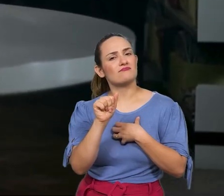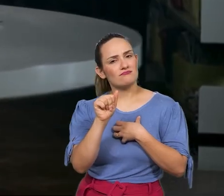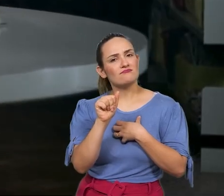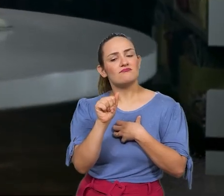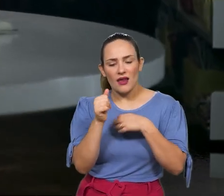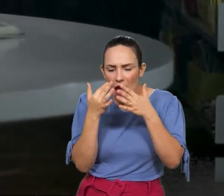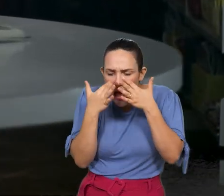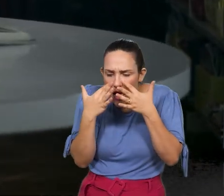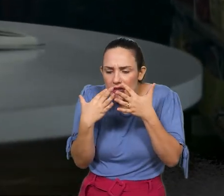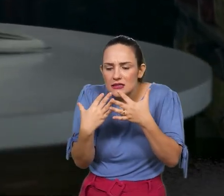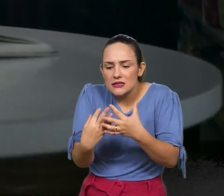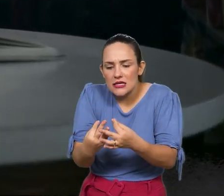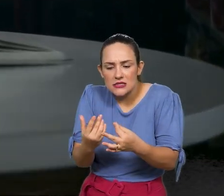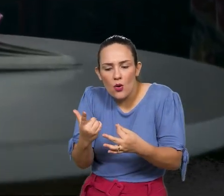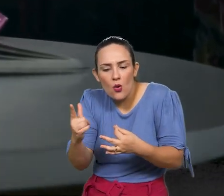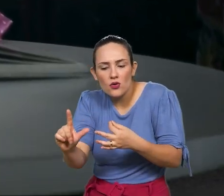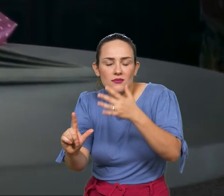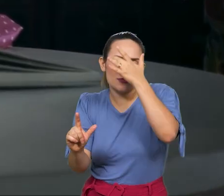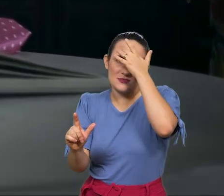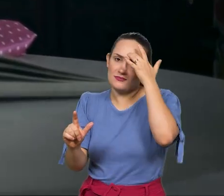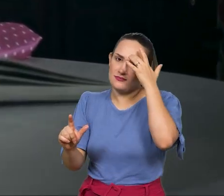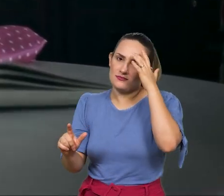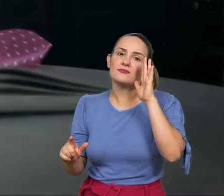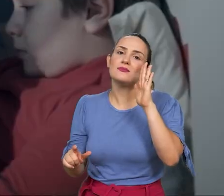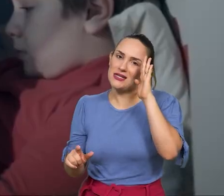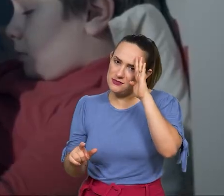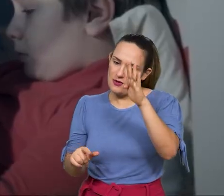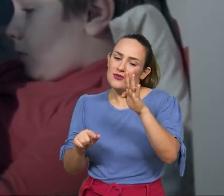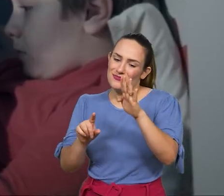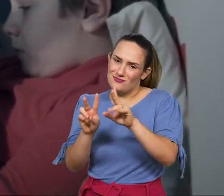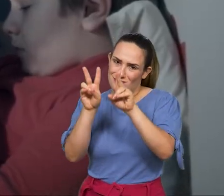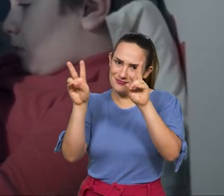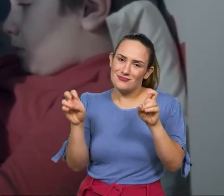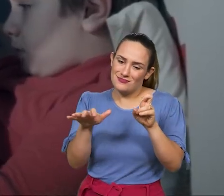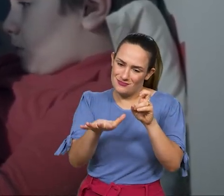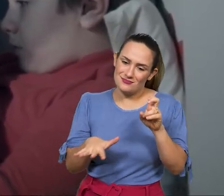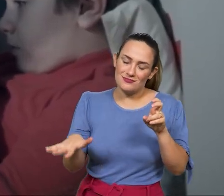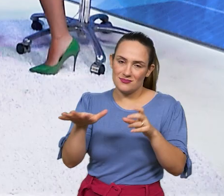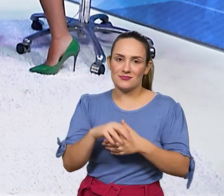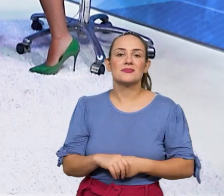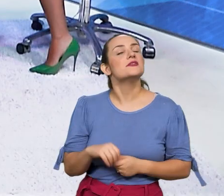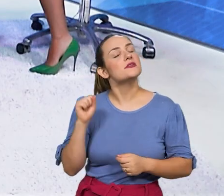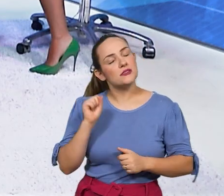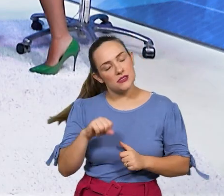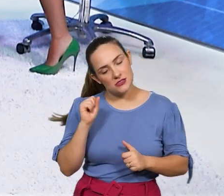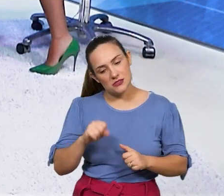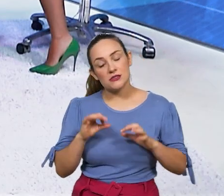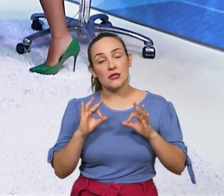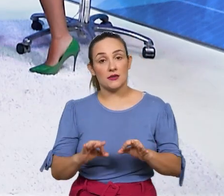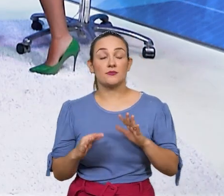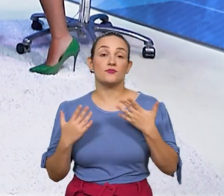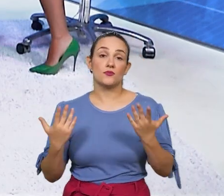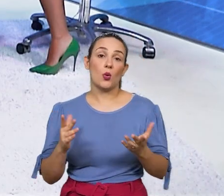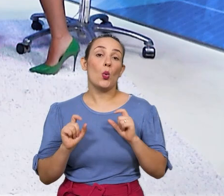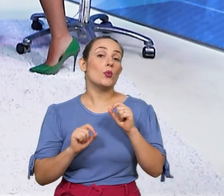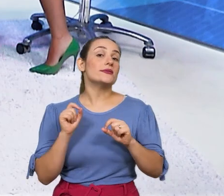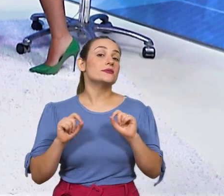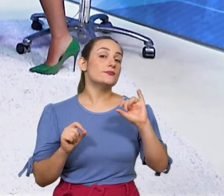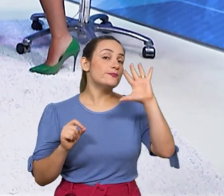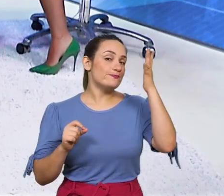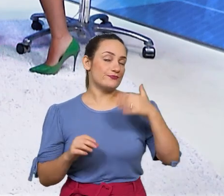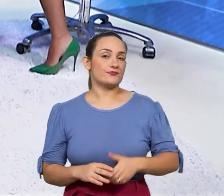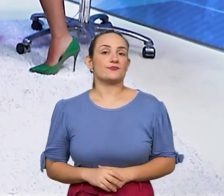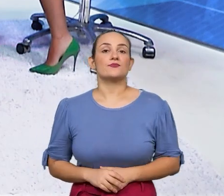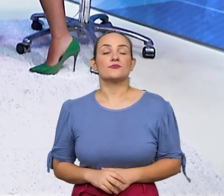elas precisam olhar para o outro, principalmente nessas questões, né, doutora? Sim, com certeza. Porque, na